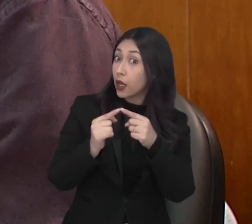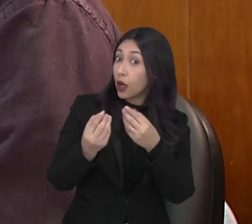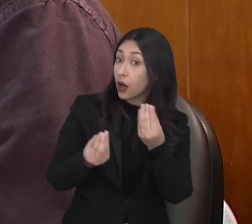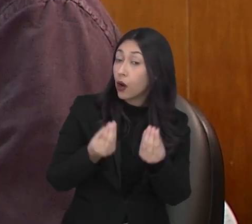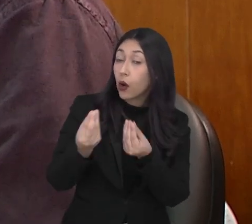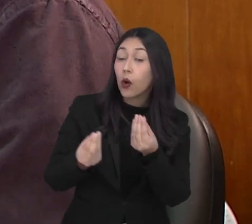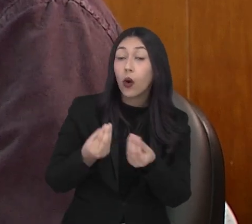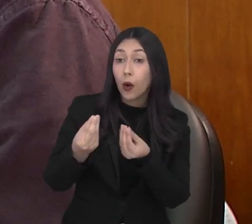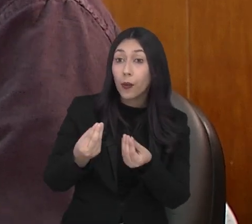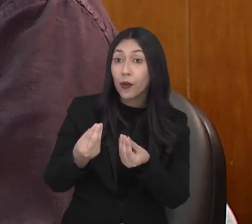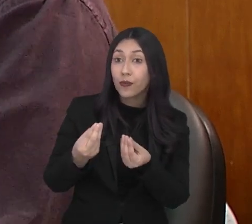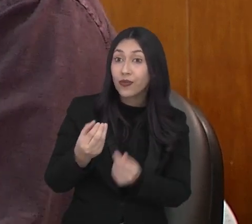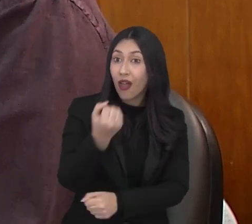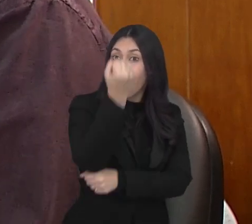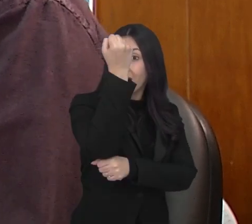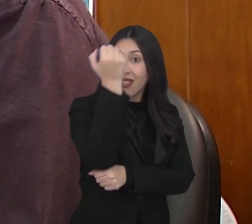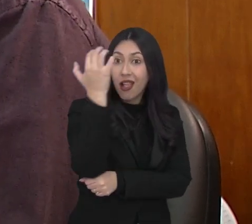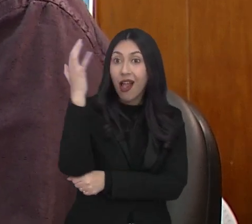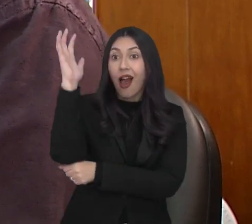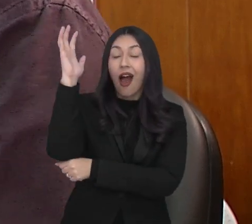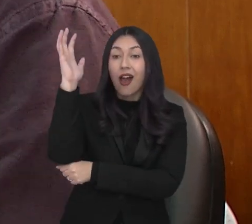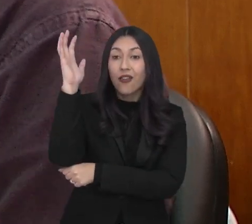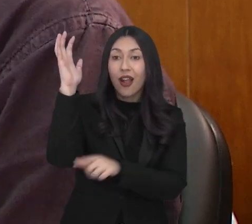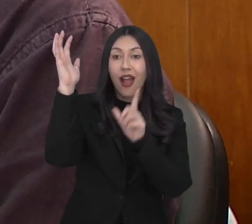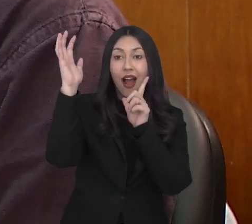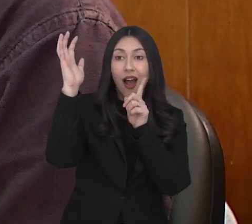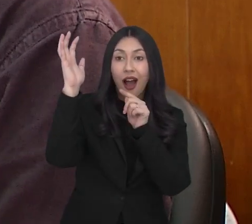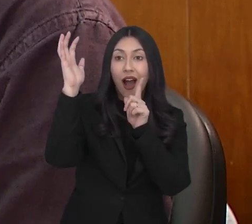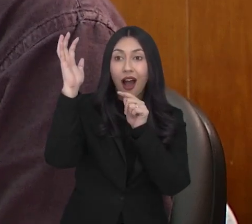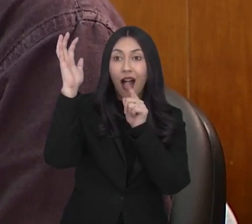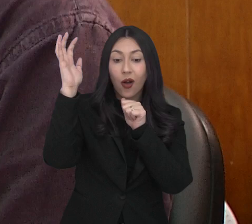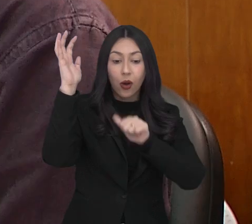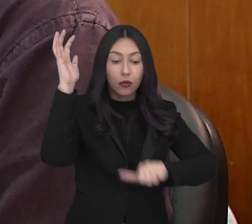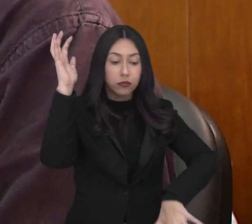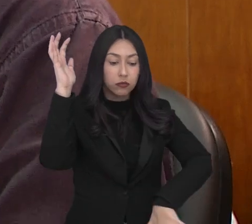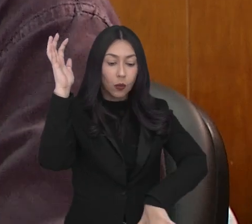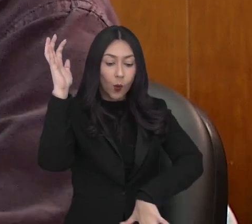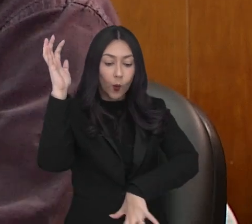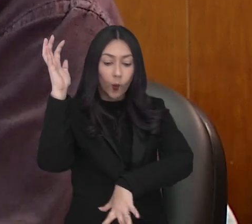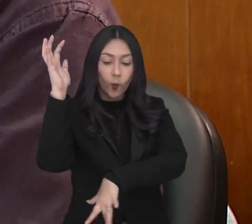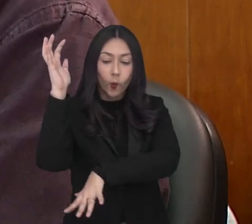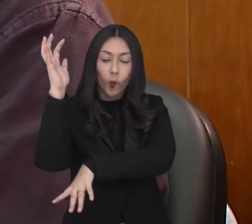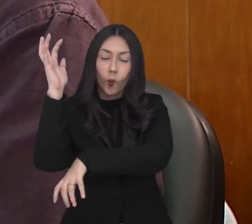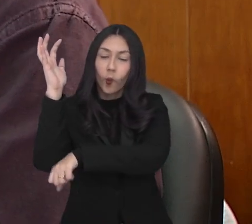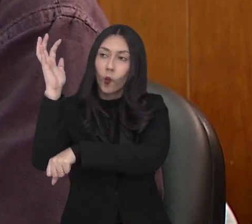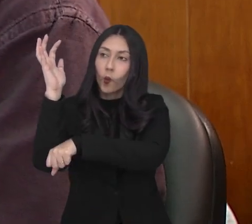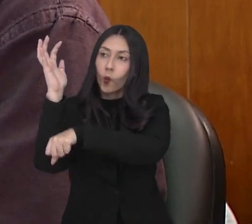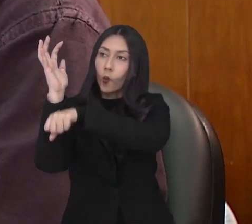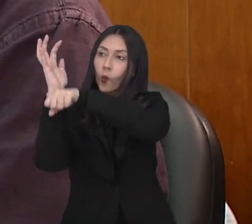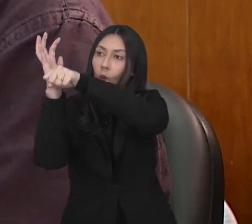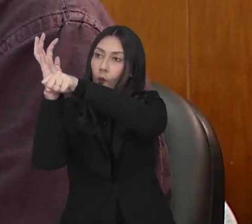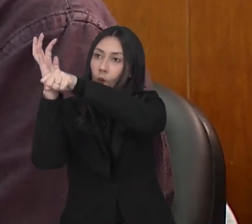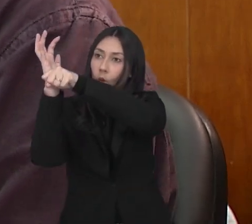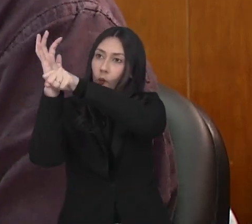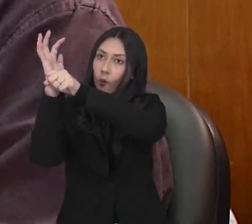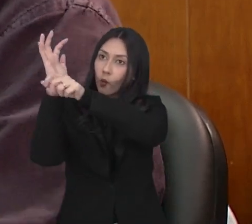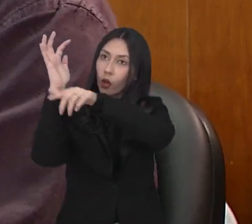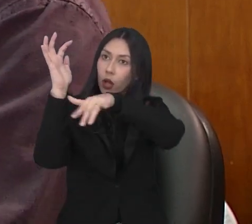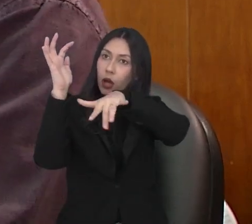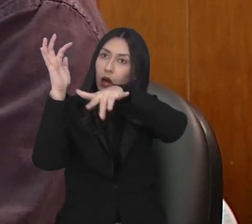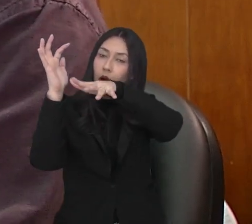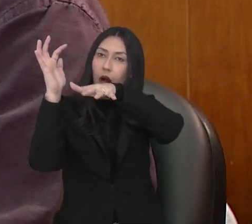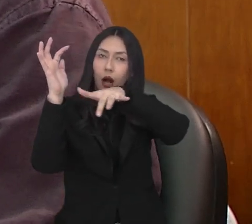ela é formada principalmente pela evapotranspiração lá na floresta amazônica, a formação dos tais rios voadores. Então,